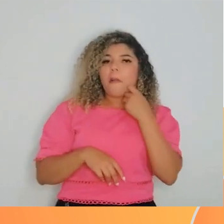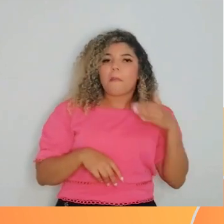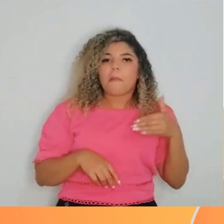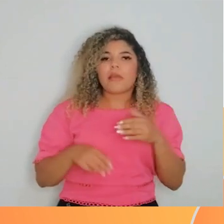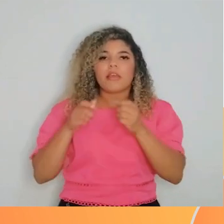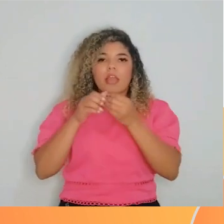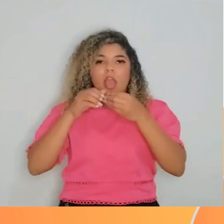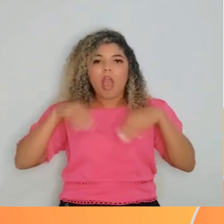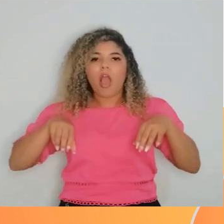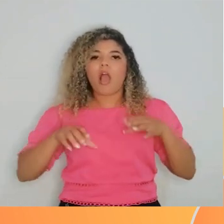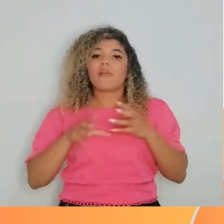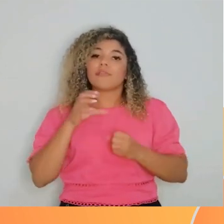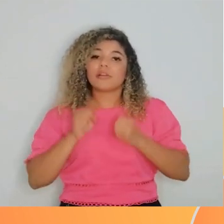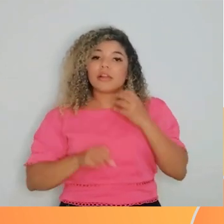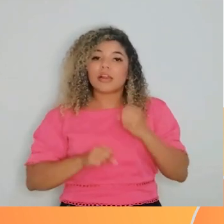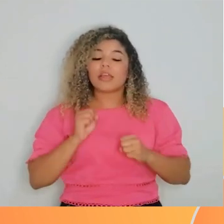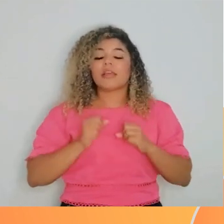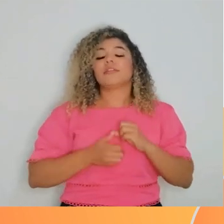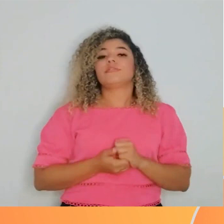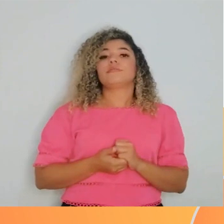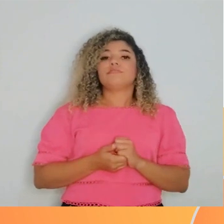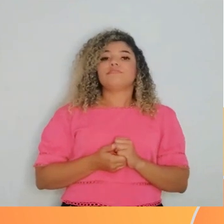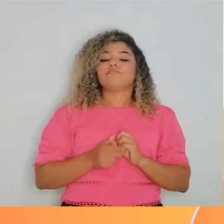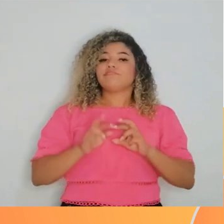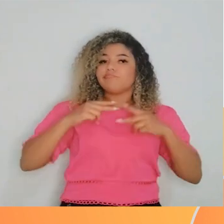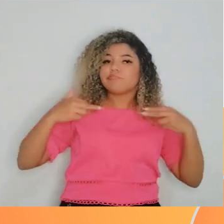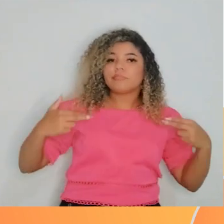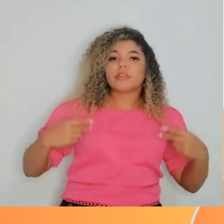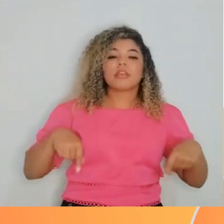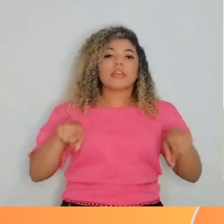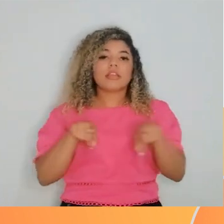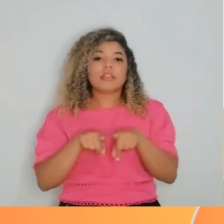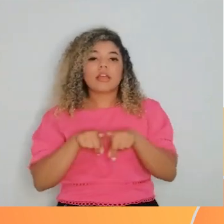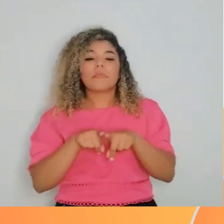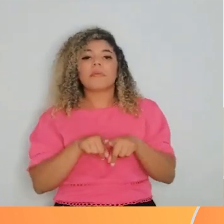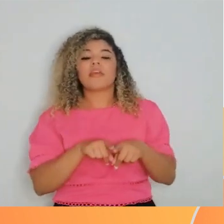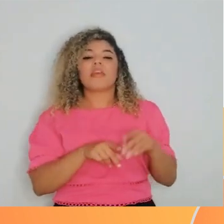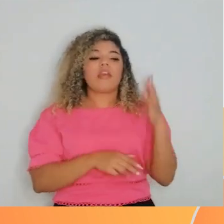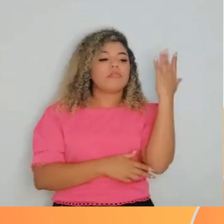peixes, ovos, leite e derivados, e também de origem